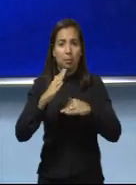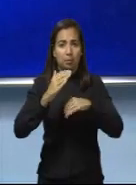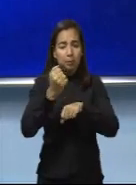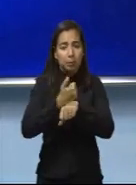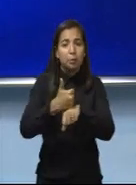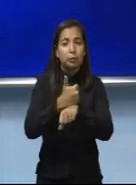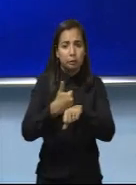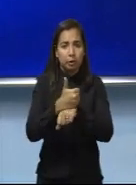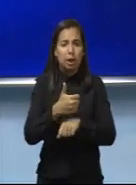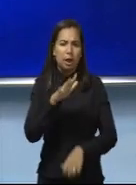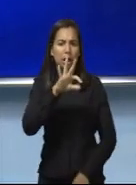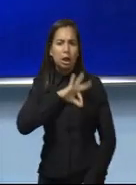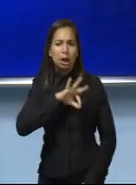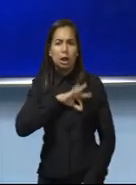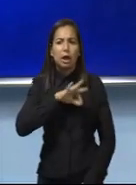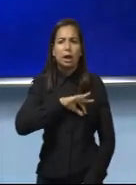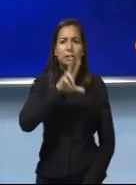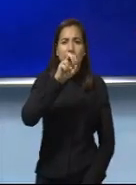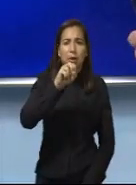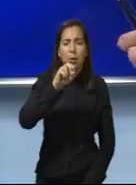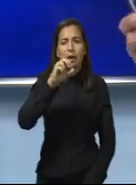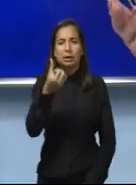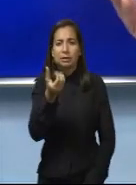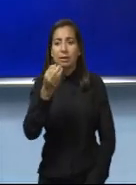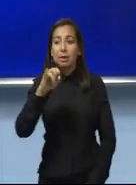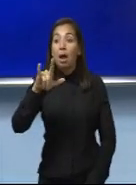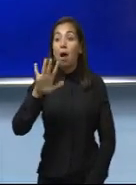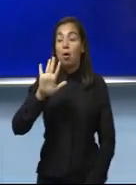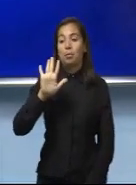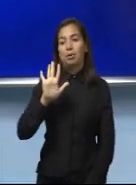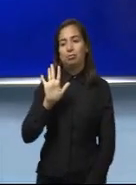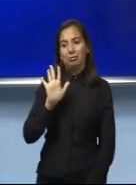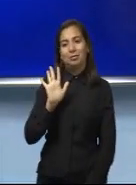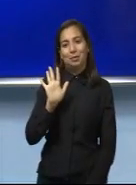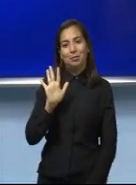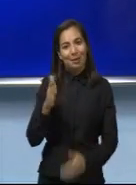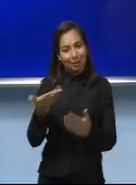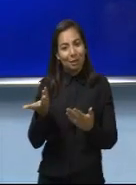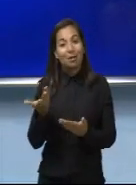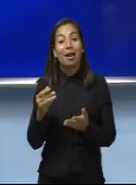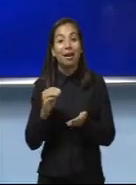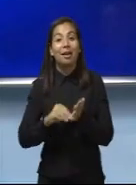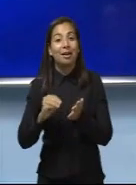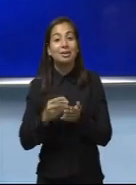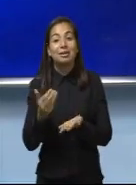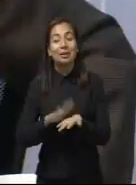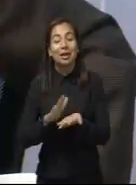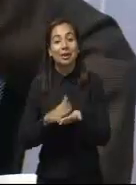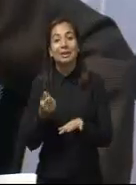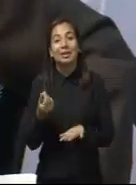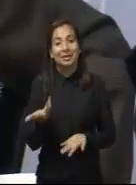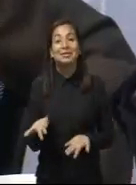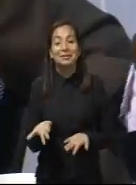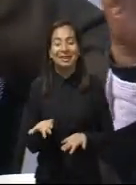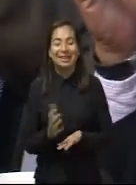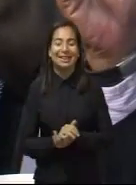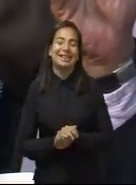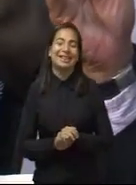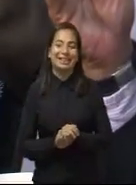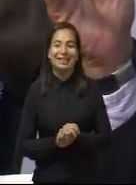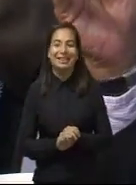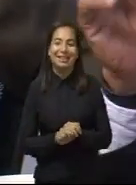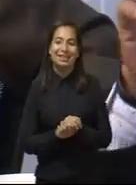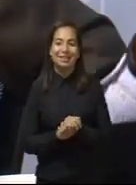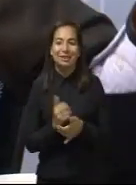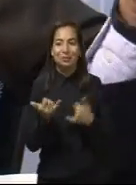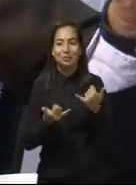ganhando 50, 60 mil reais. Opa, então me passa a complementação. Deus te ouça. Isso é só Deus um te ouça. exemplo,